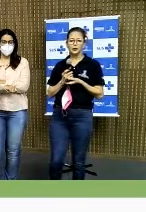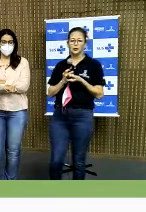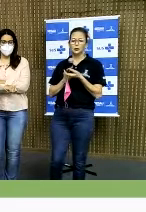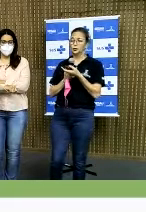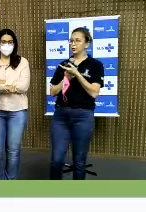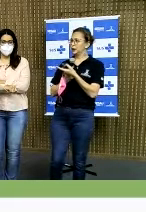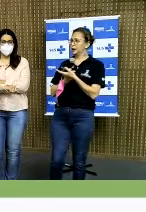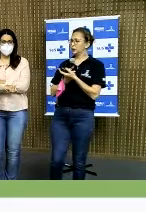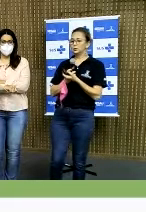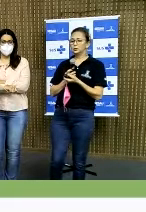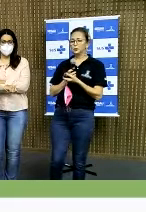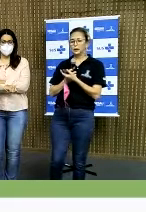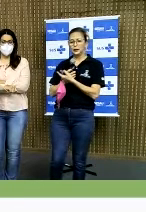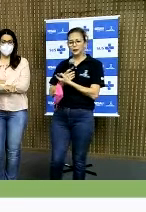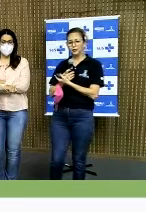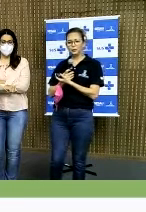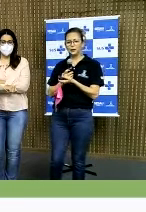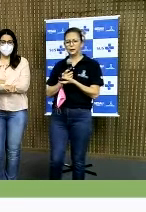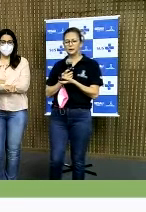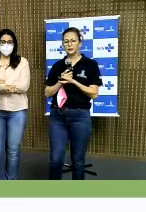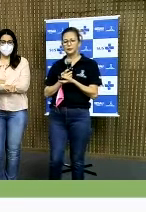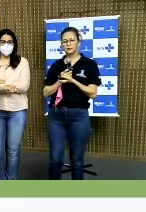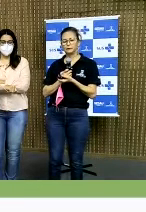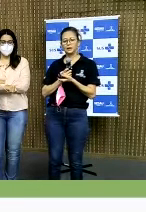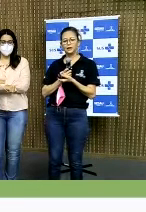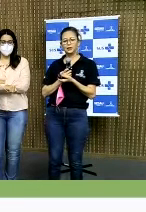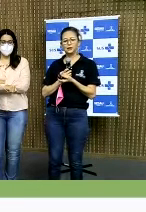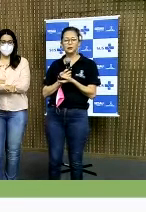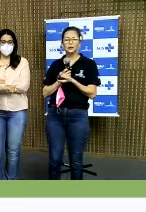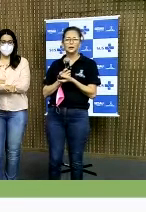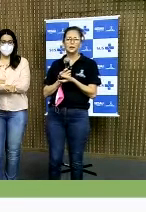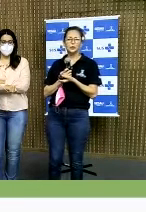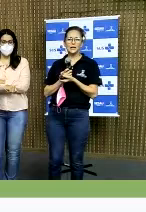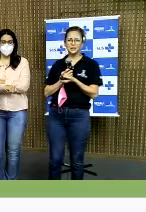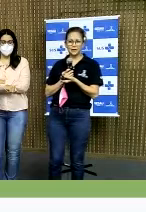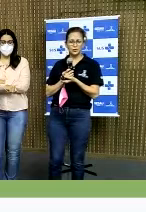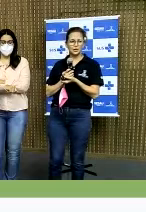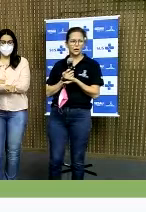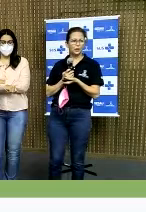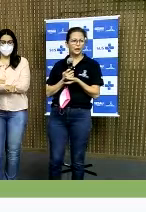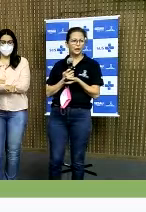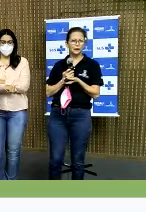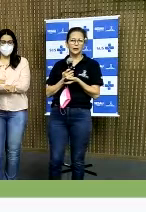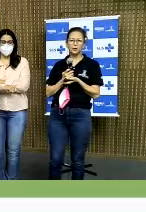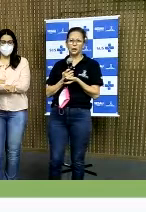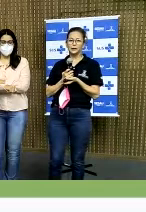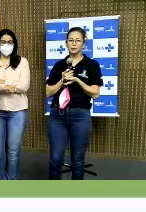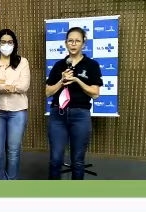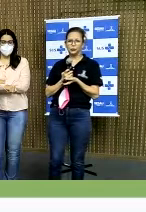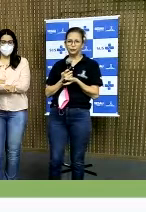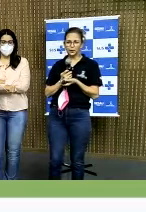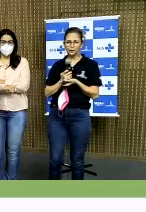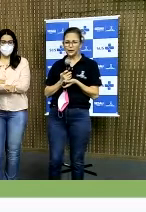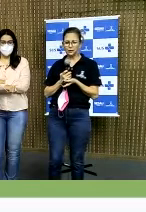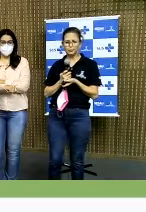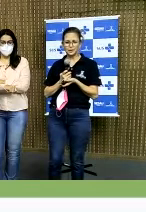agora. Dr. Lincoln, enfermeira Lívia, temos a assistente social Almerinda e agora